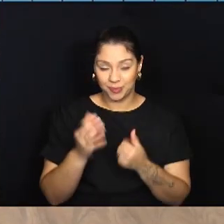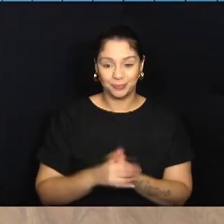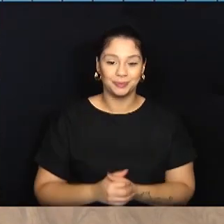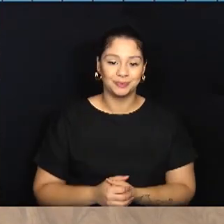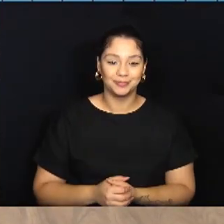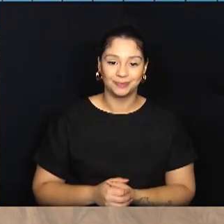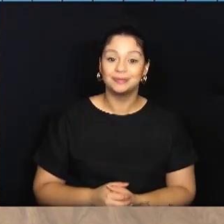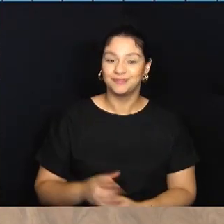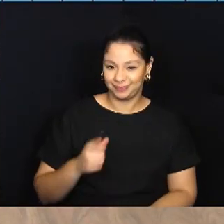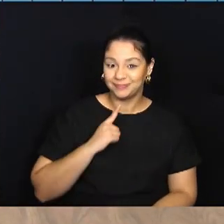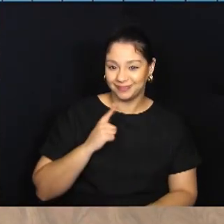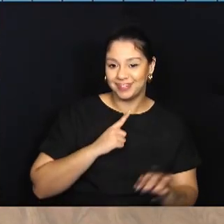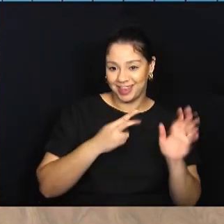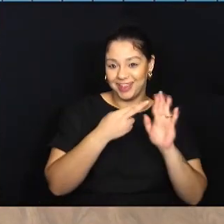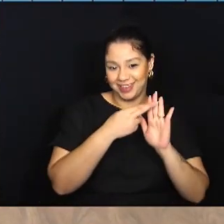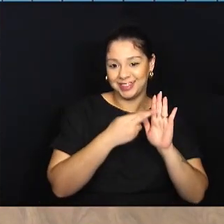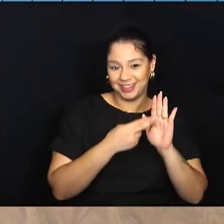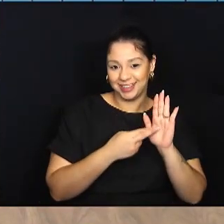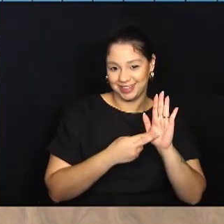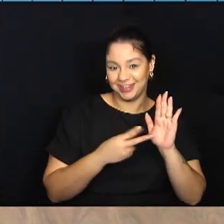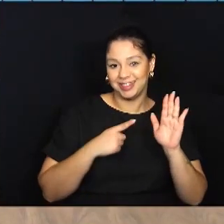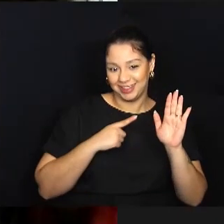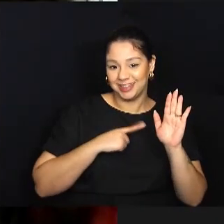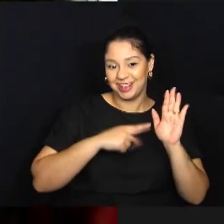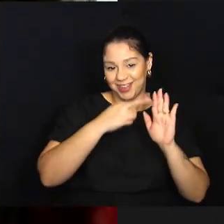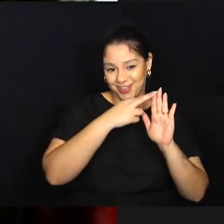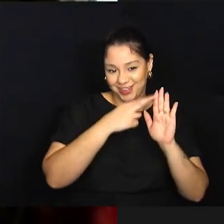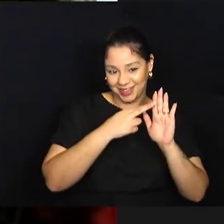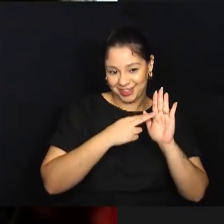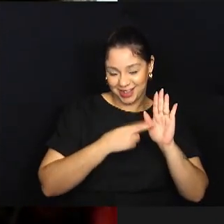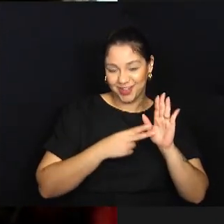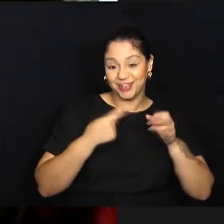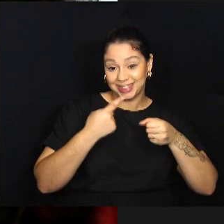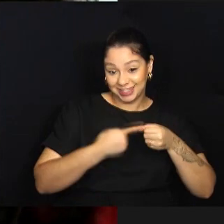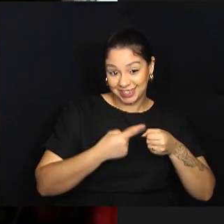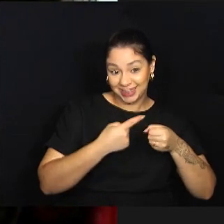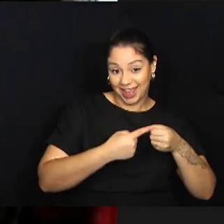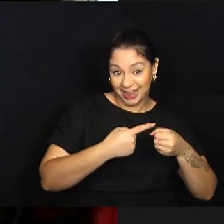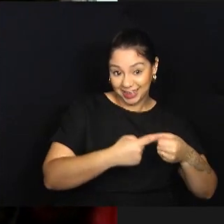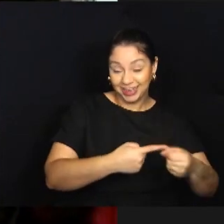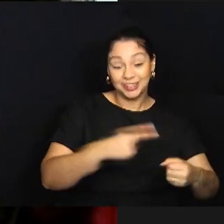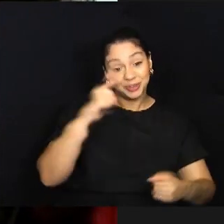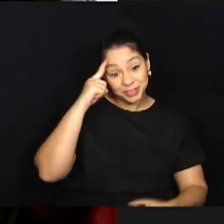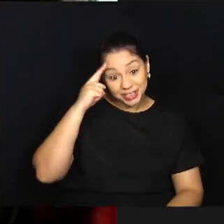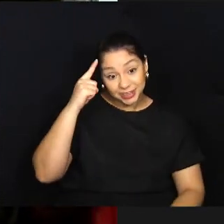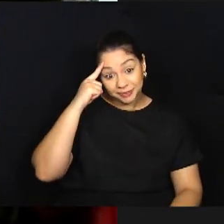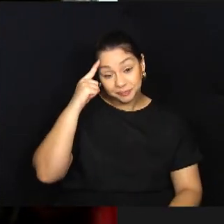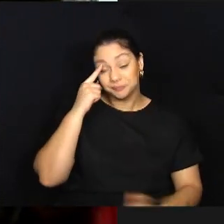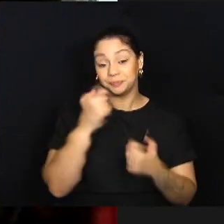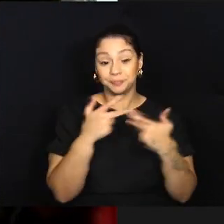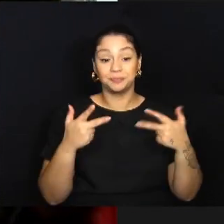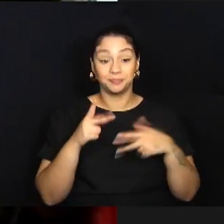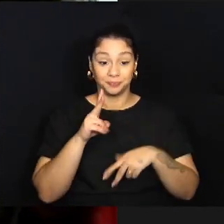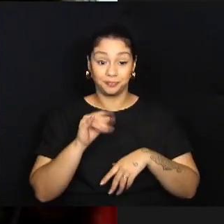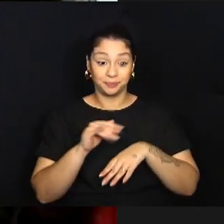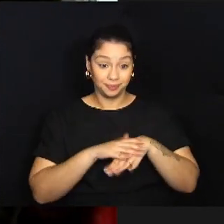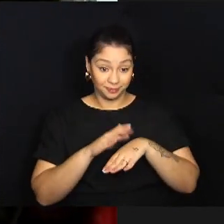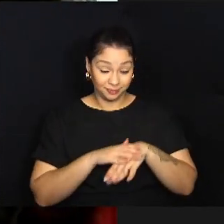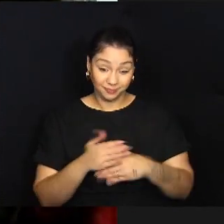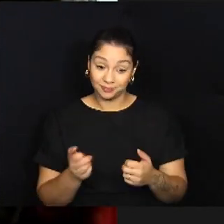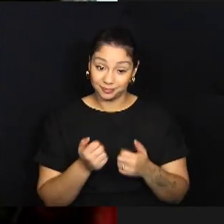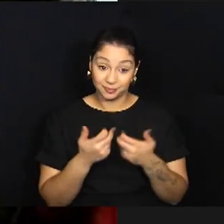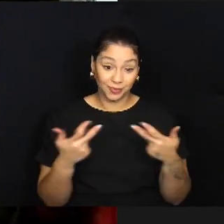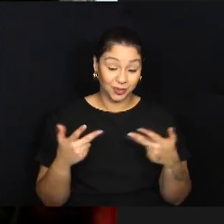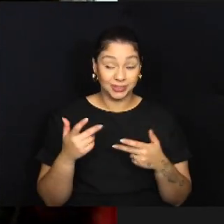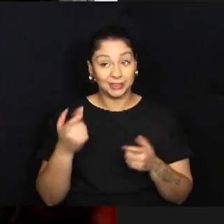Tem um roteiro. Tem um roteirinho com cada cidade, cada dia, o que nós vamos fazer, né? O que a gente